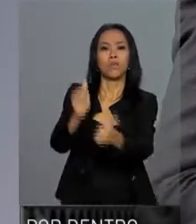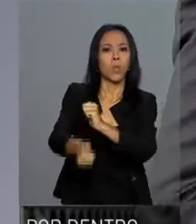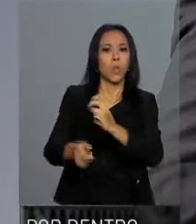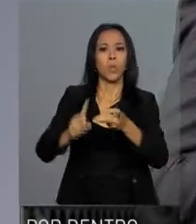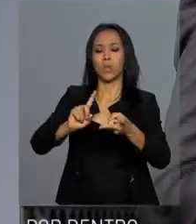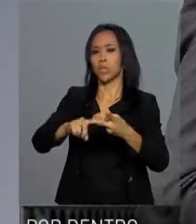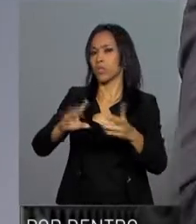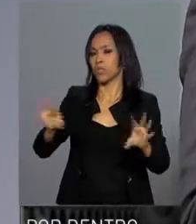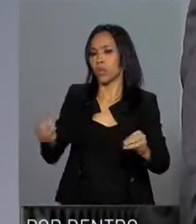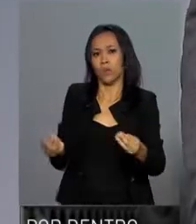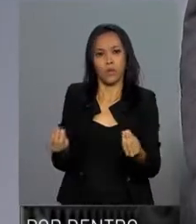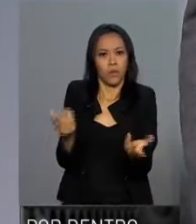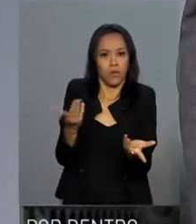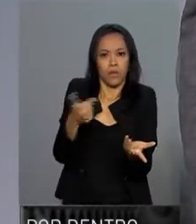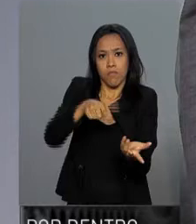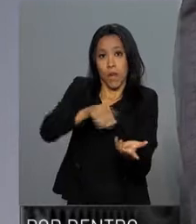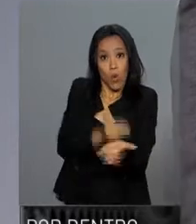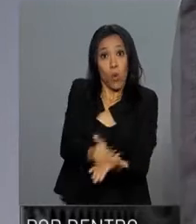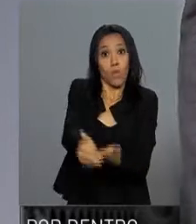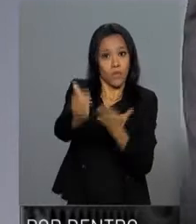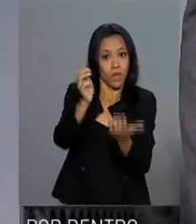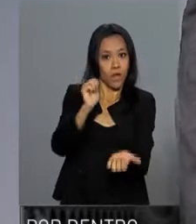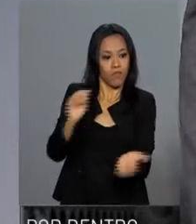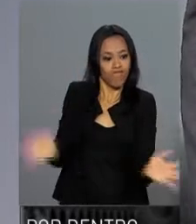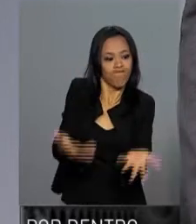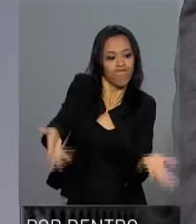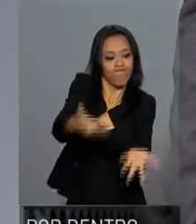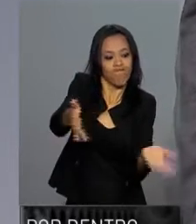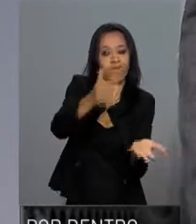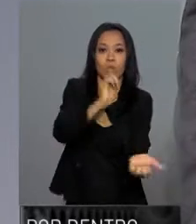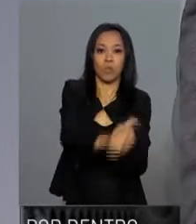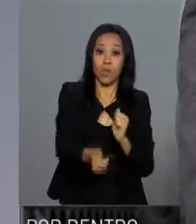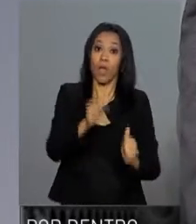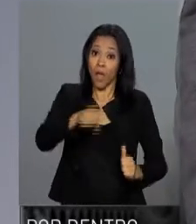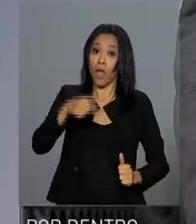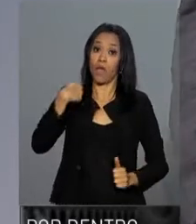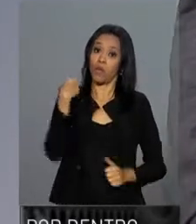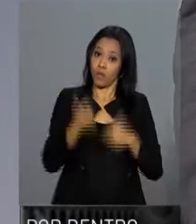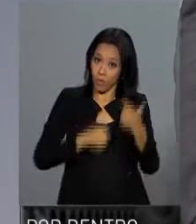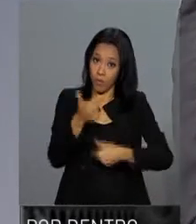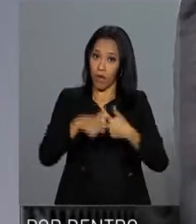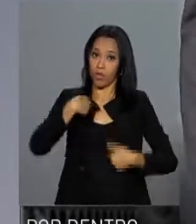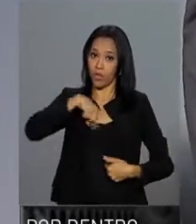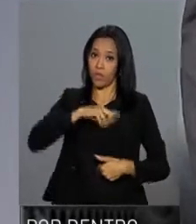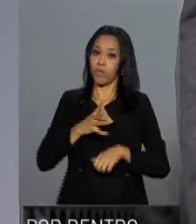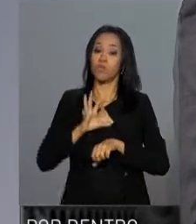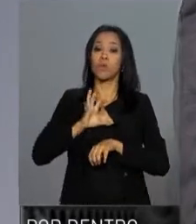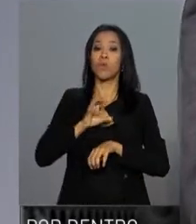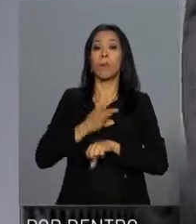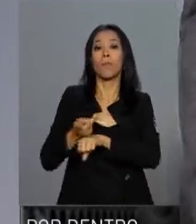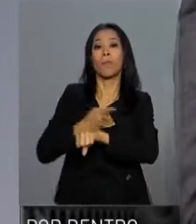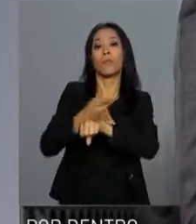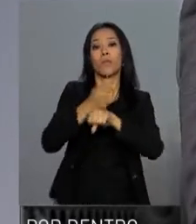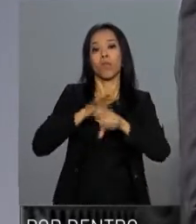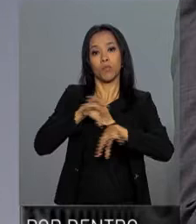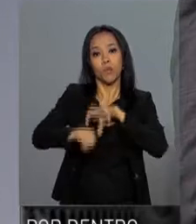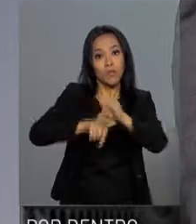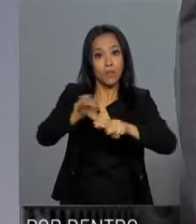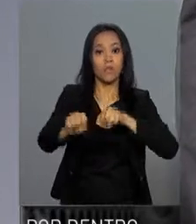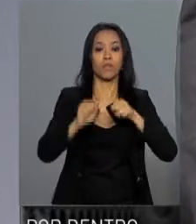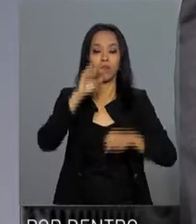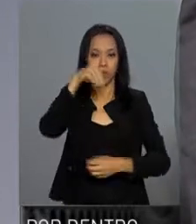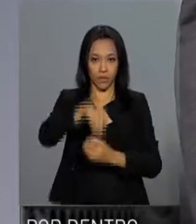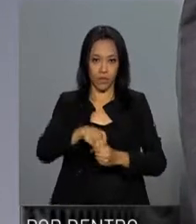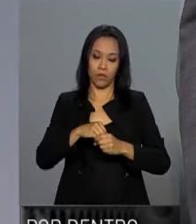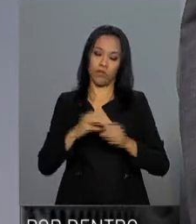trabalho já de iniciação esportiva esse é um trabalho que a gente vem buscando construir na nossa base de